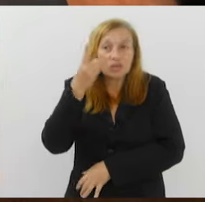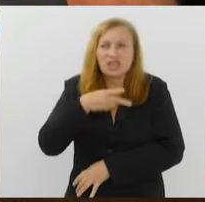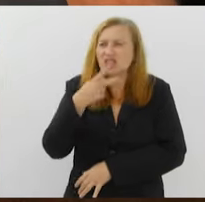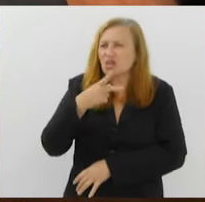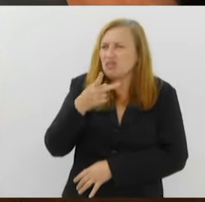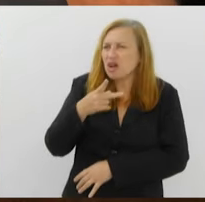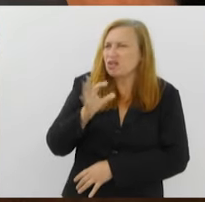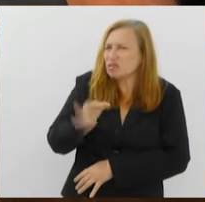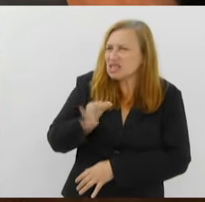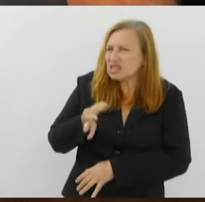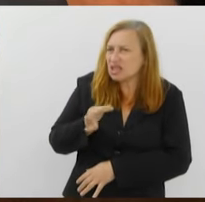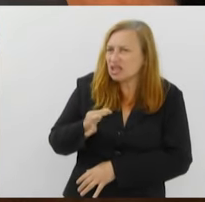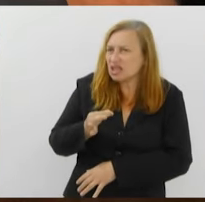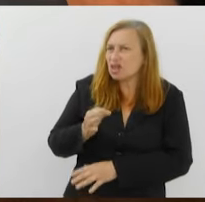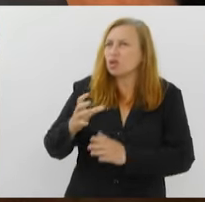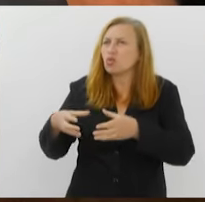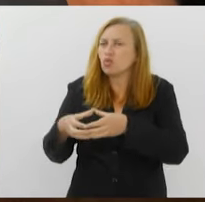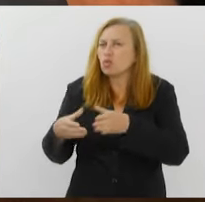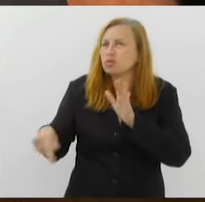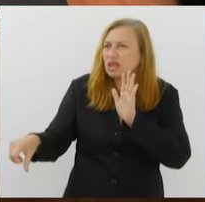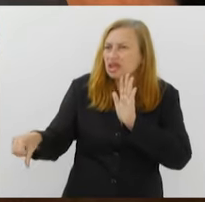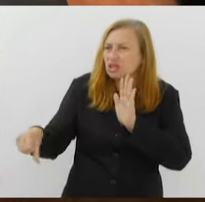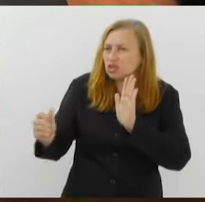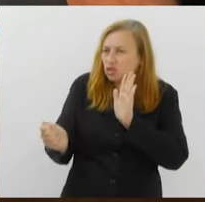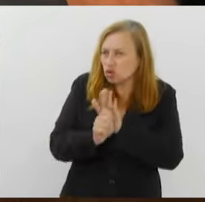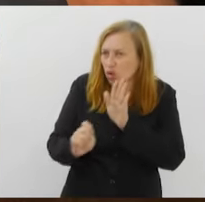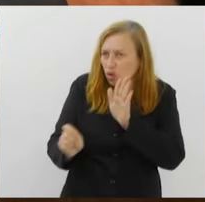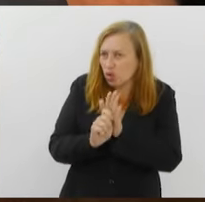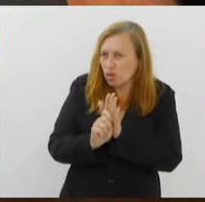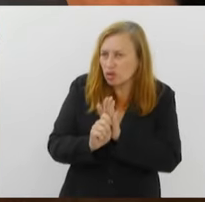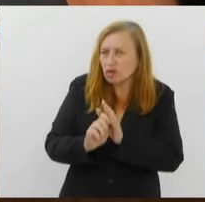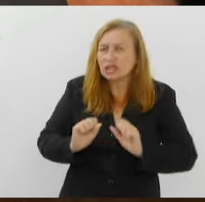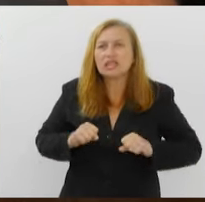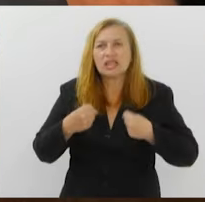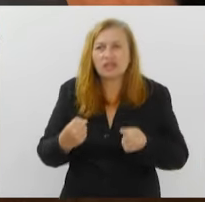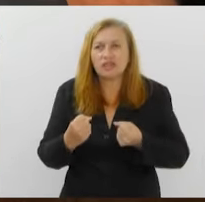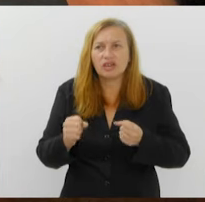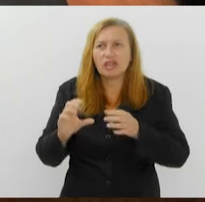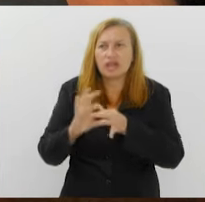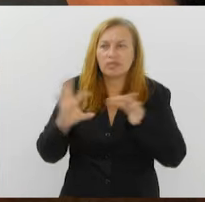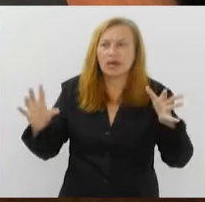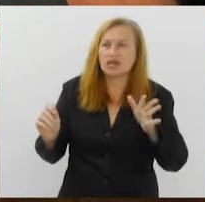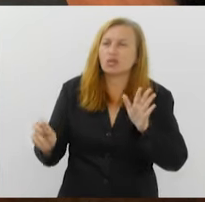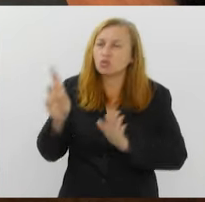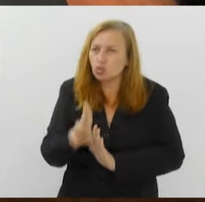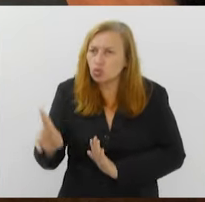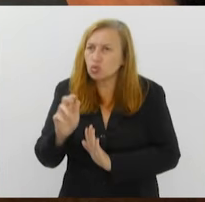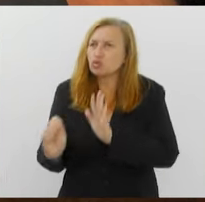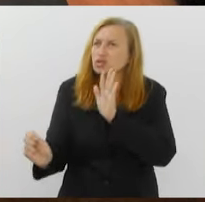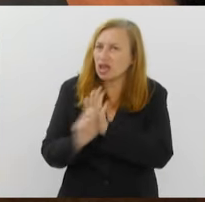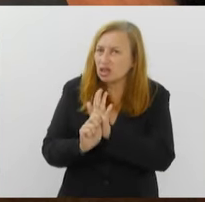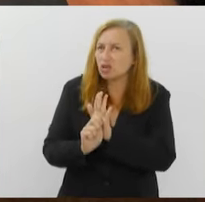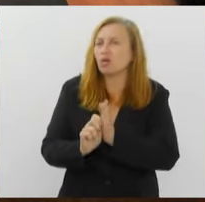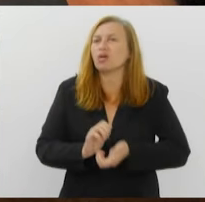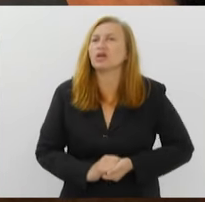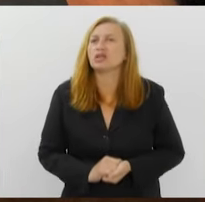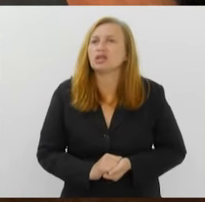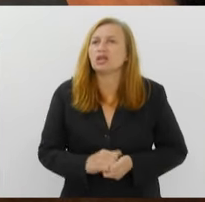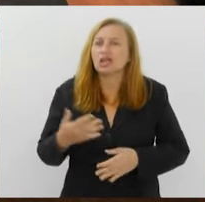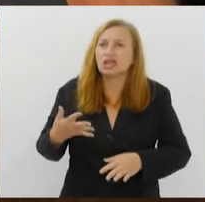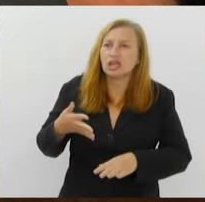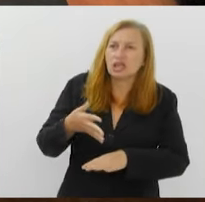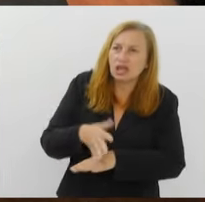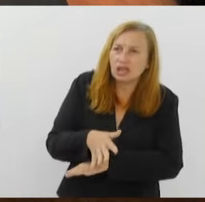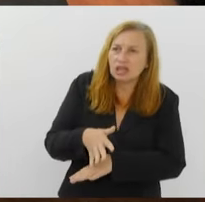a convicção de bancada da droga, aqueles que defendem a liberação do uso de droga, aqueles que adentram num espaço dominado